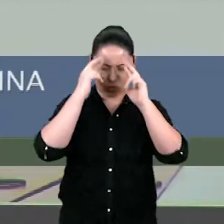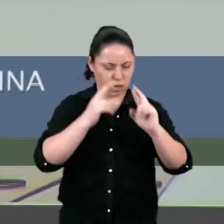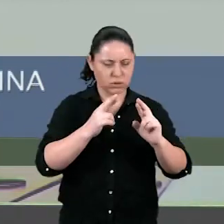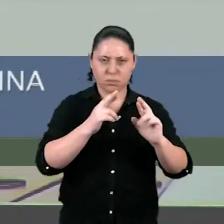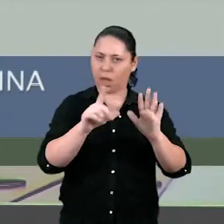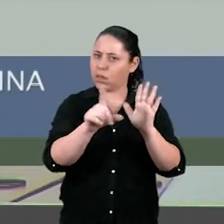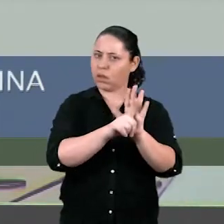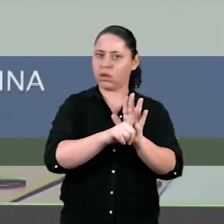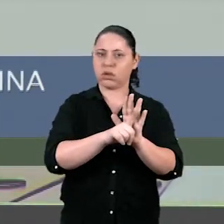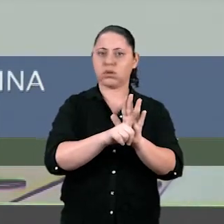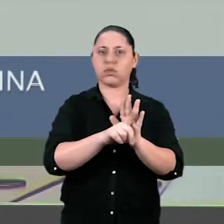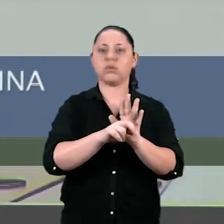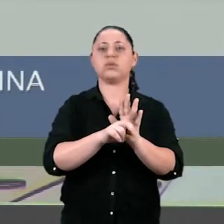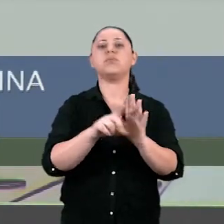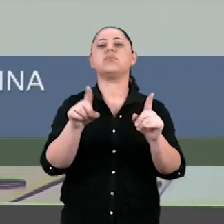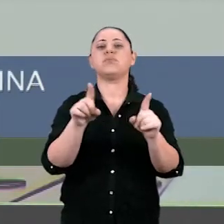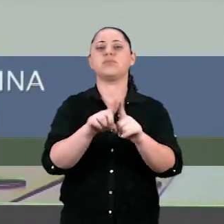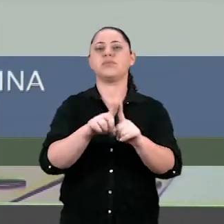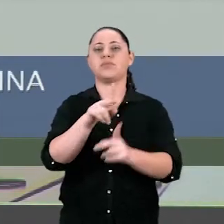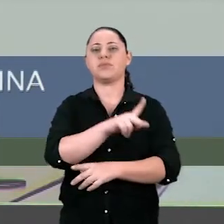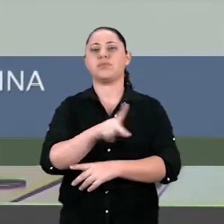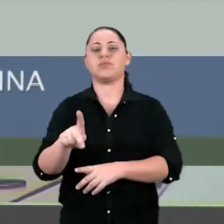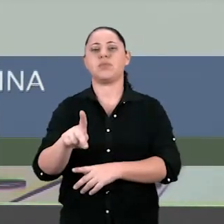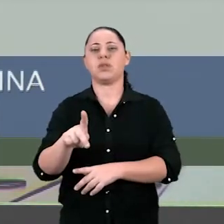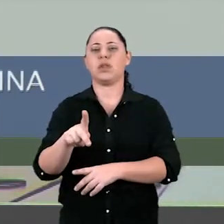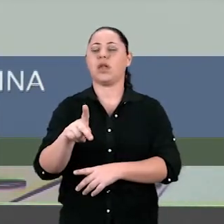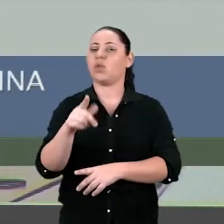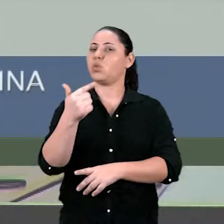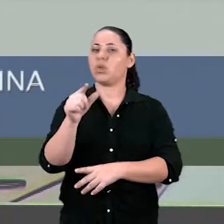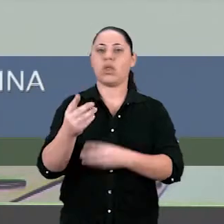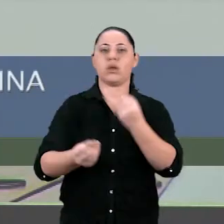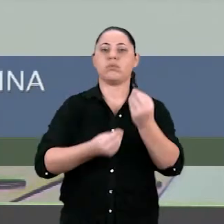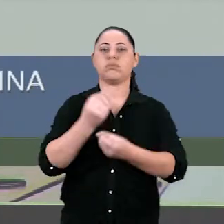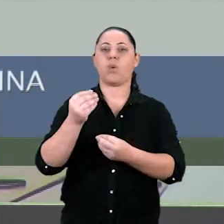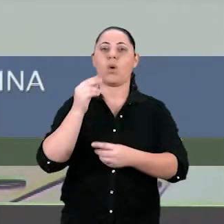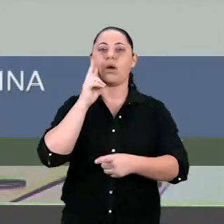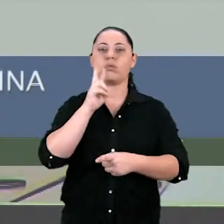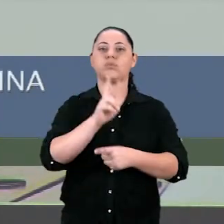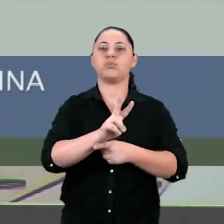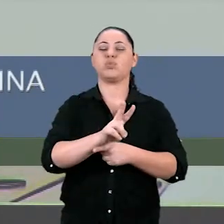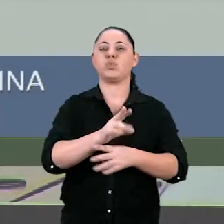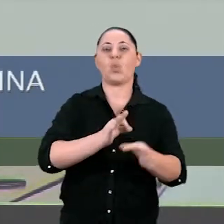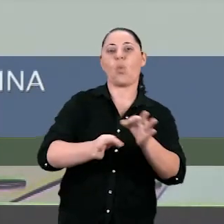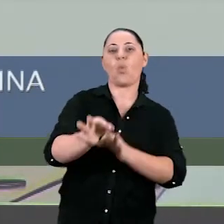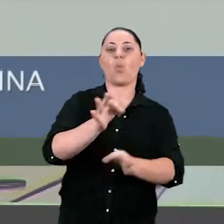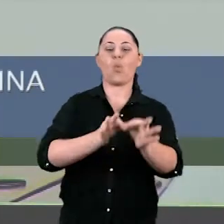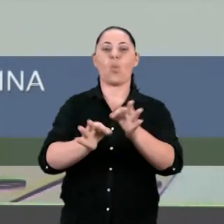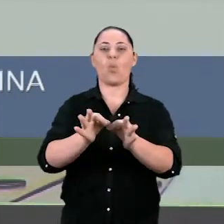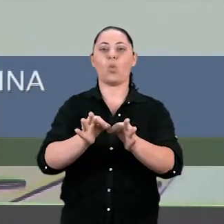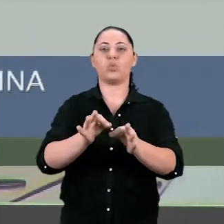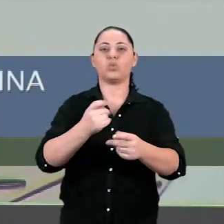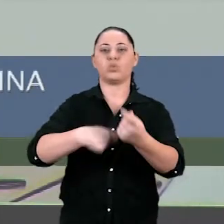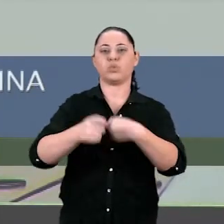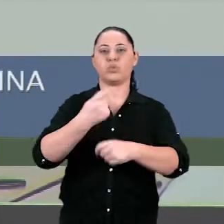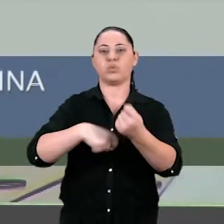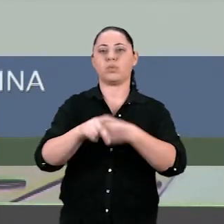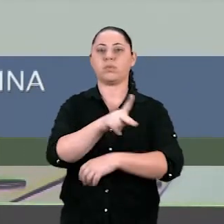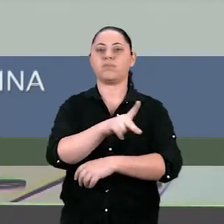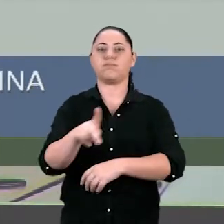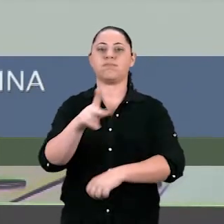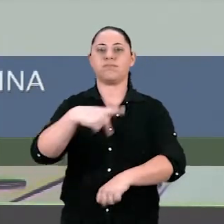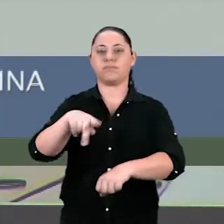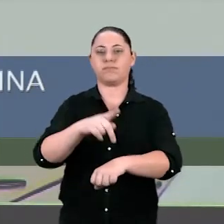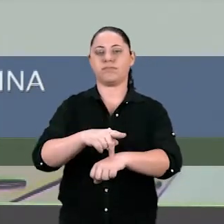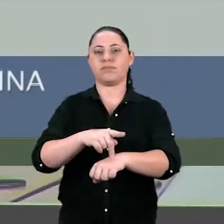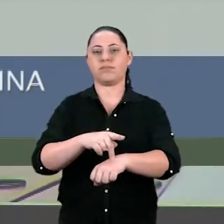governabilidade. E, em análise de todos esses casos de interrupção, né, de presidentes na América Latina, né,